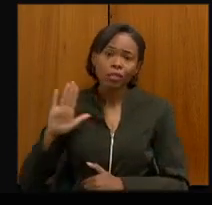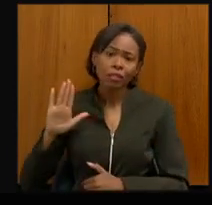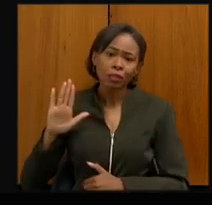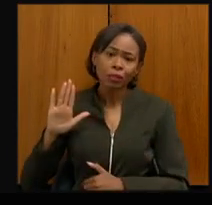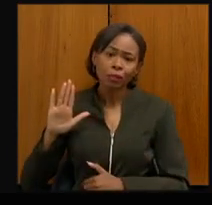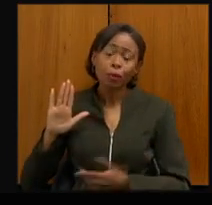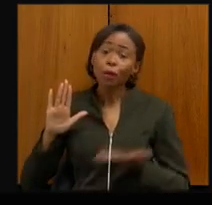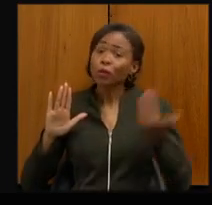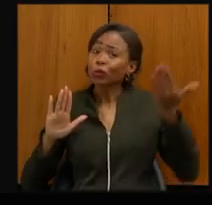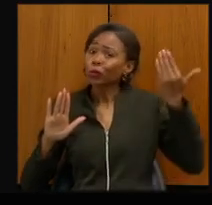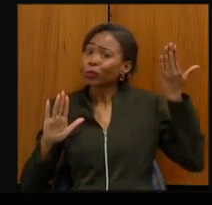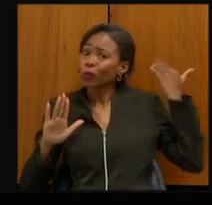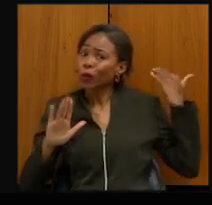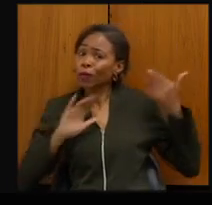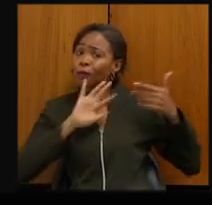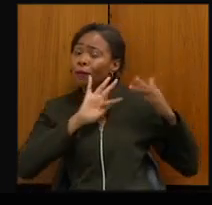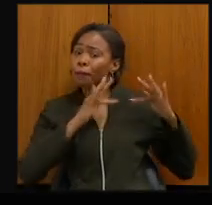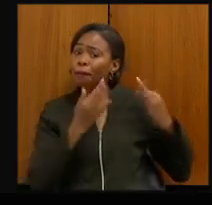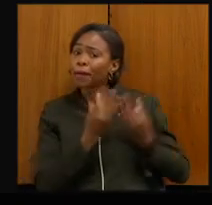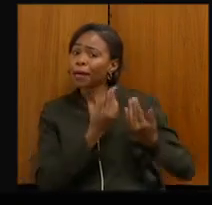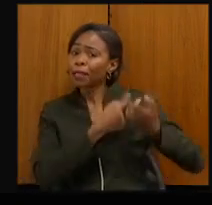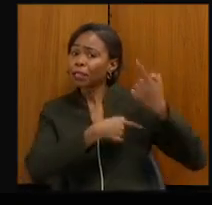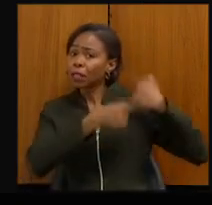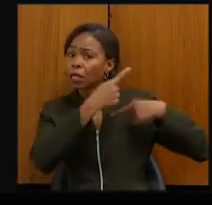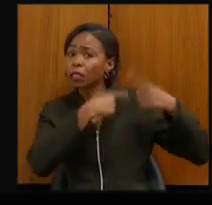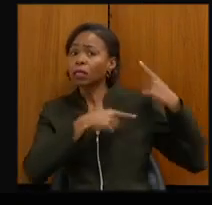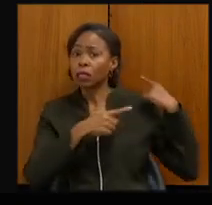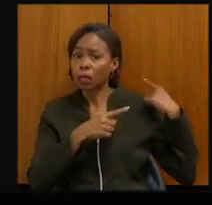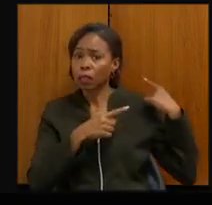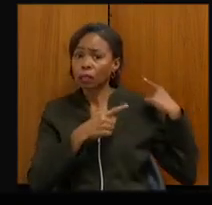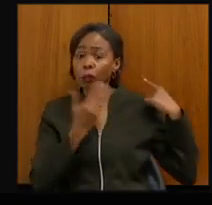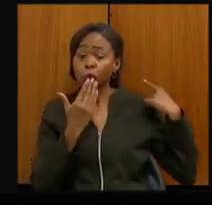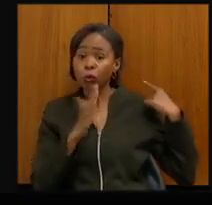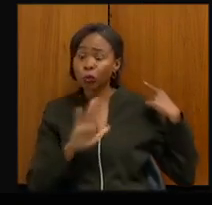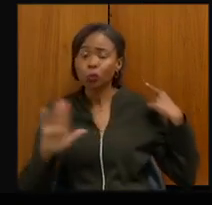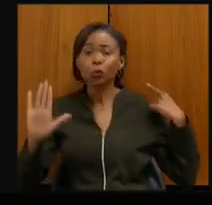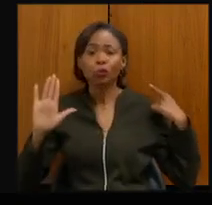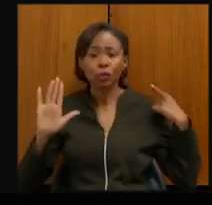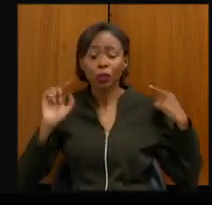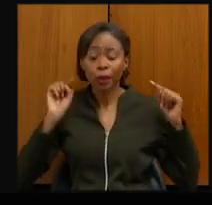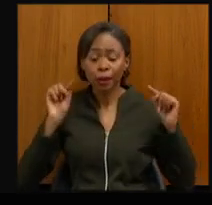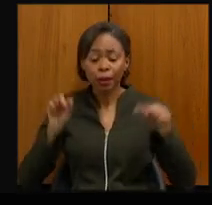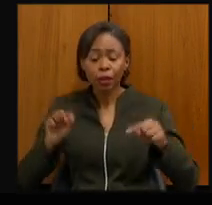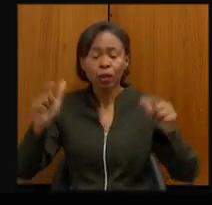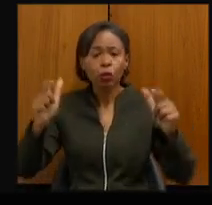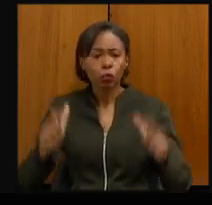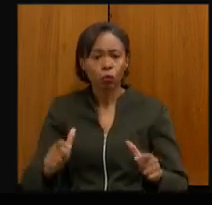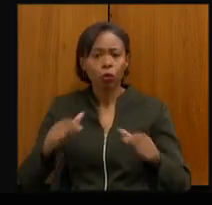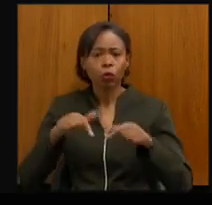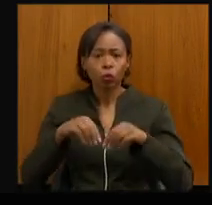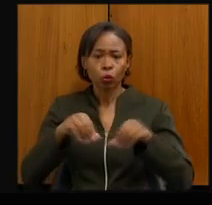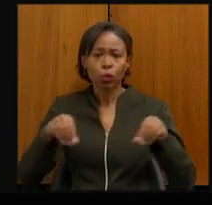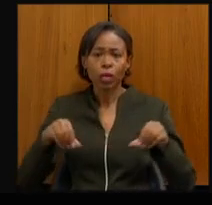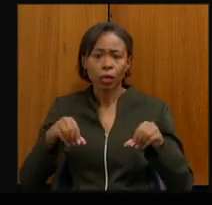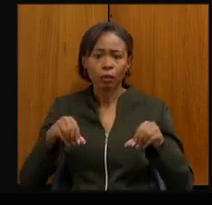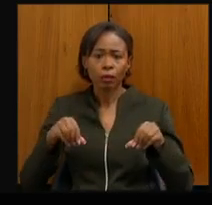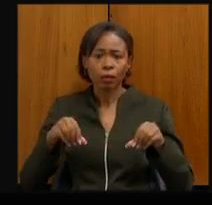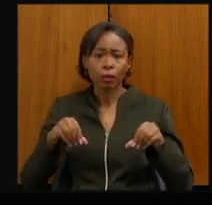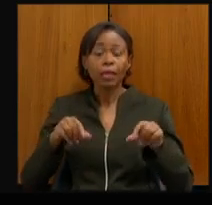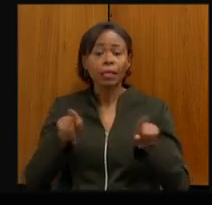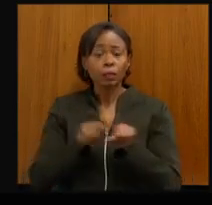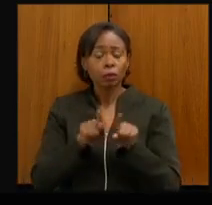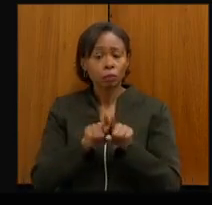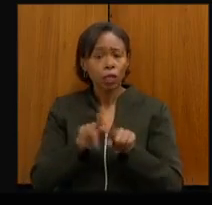Mestres ancestrais Encantado de luz e ele também usou os seus mecanismos